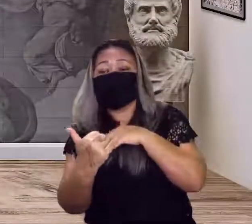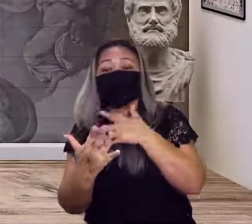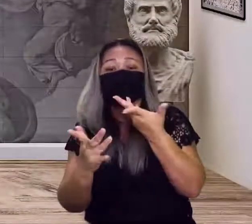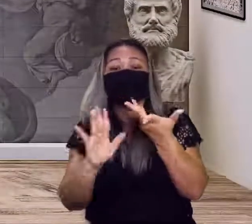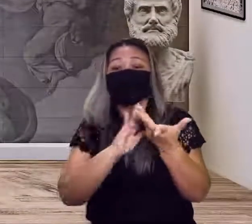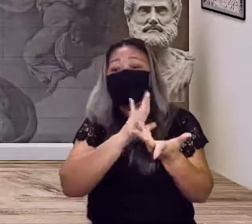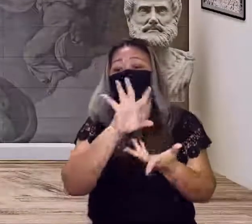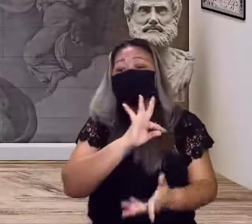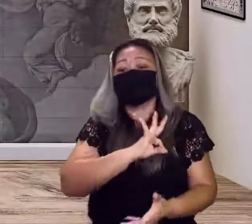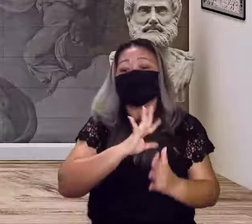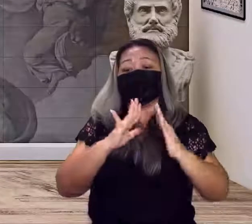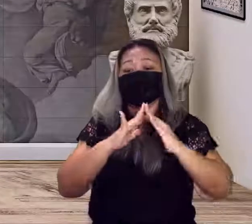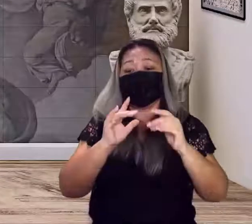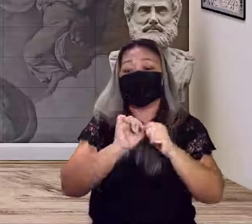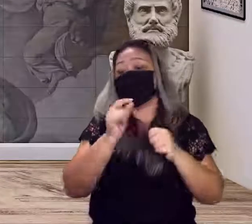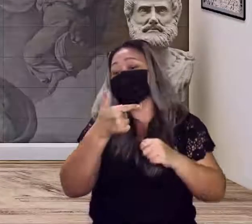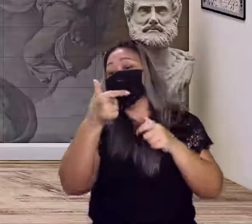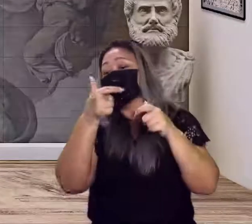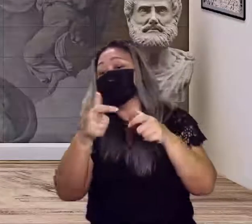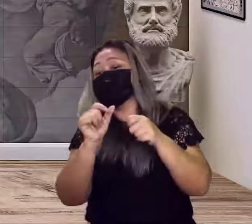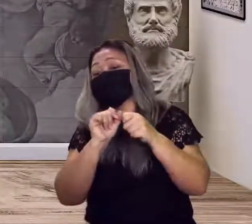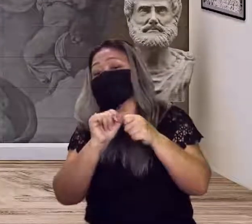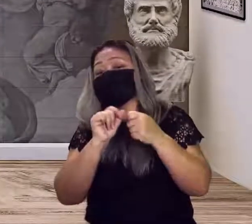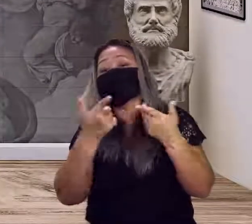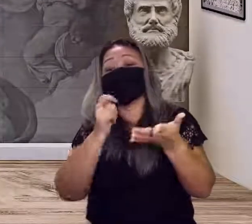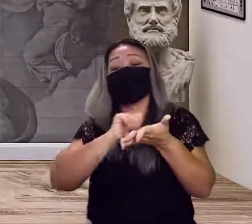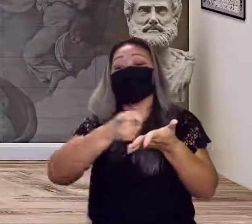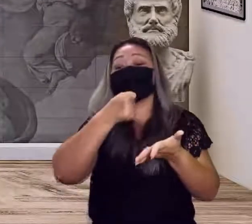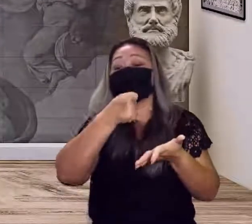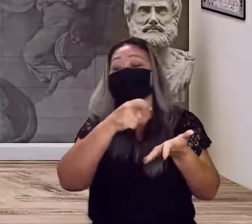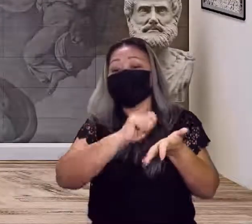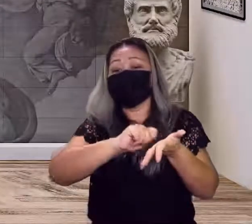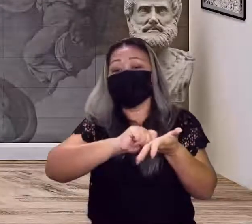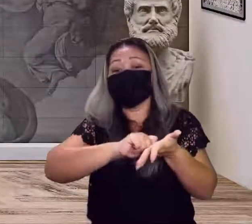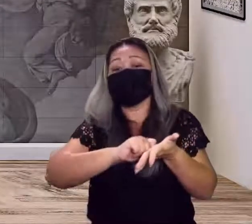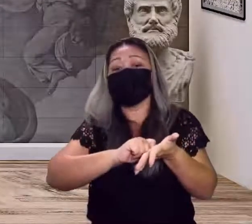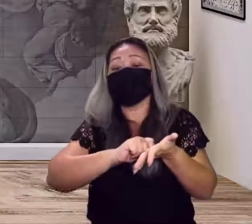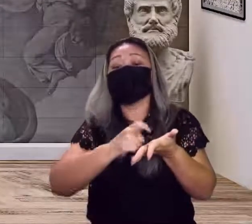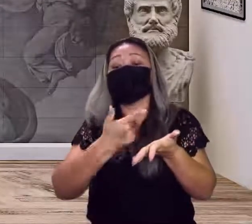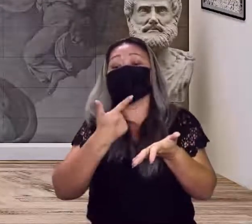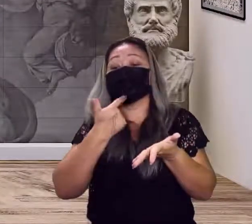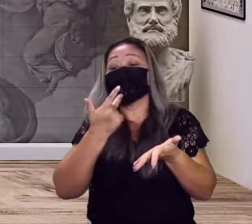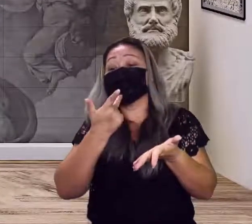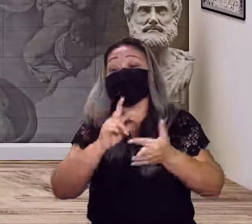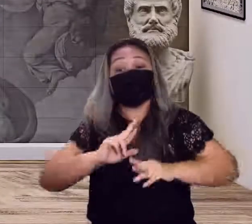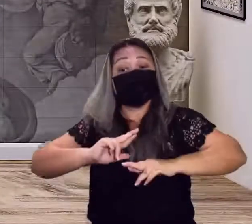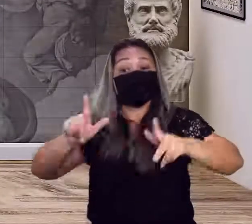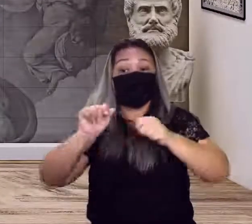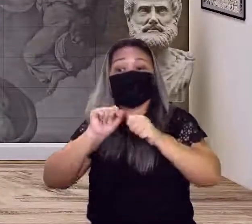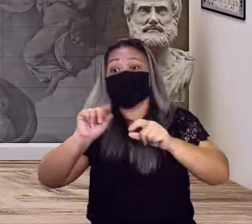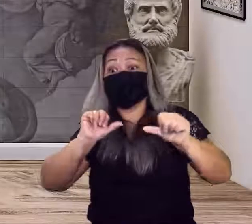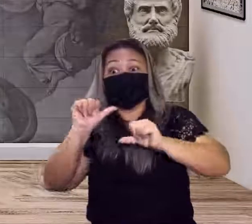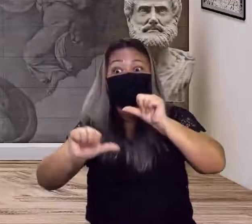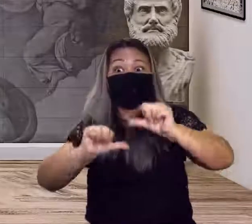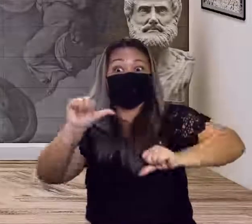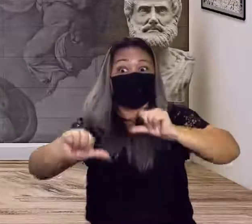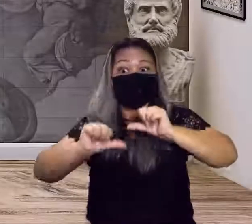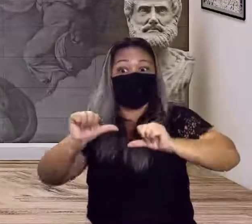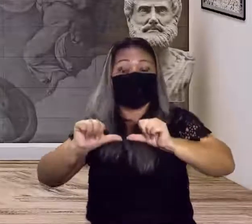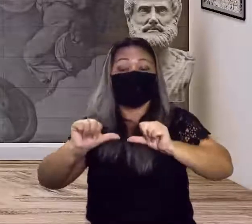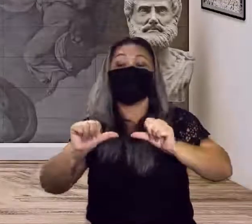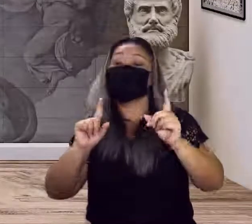para ir lá na delegacia ou algum outro lugar fazer dar meu depoimento. Eu não posso me falar algo diferente e depois mudar.